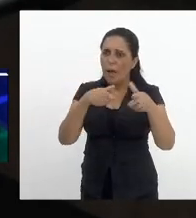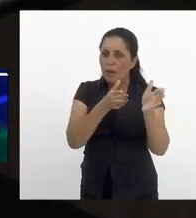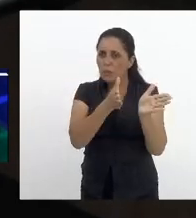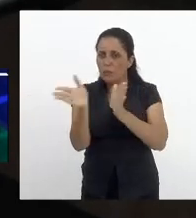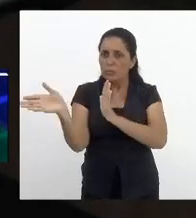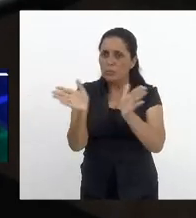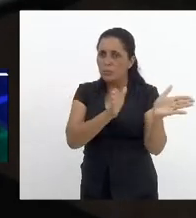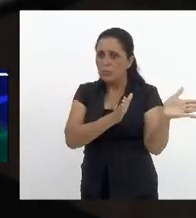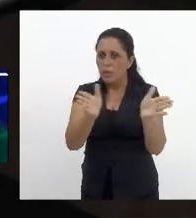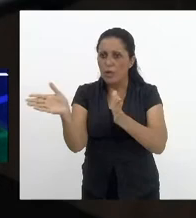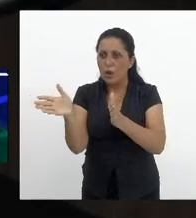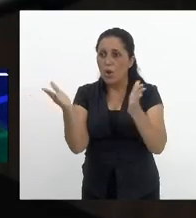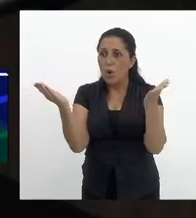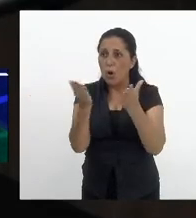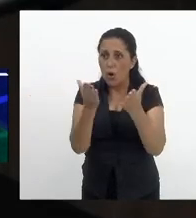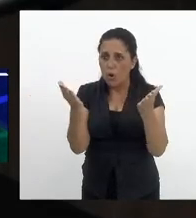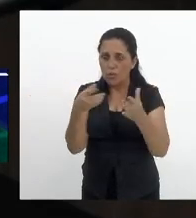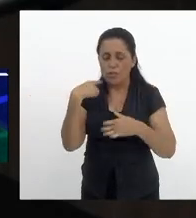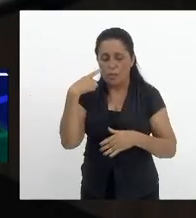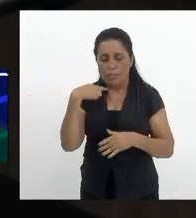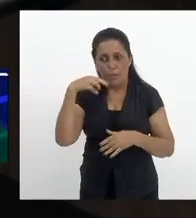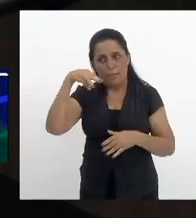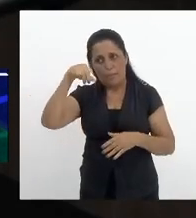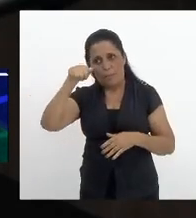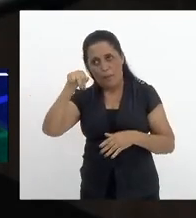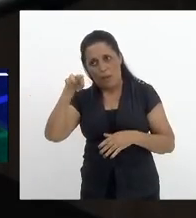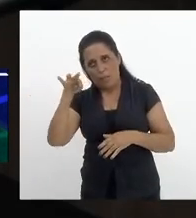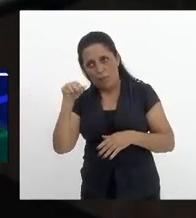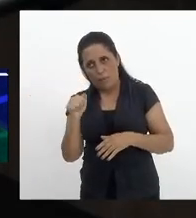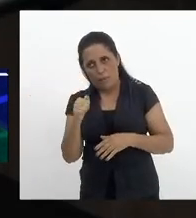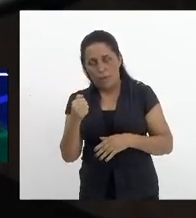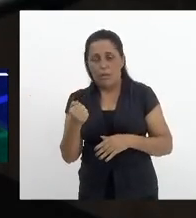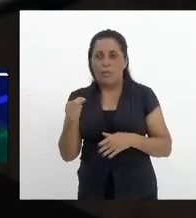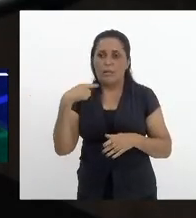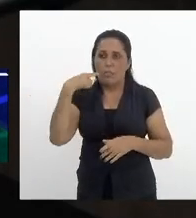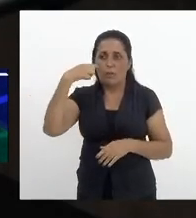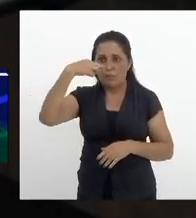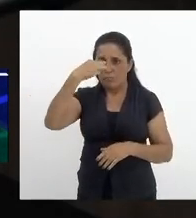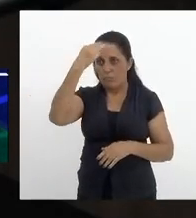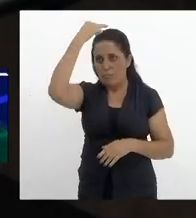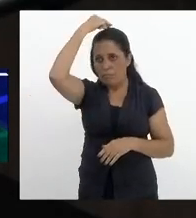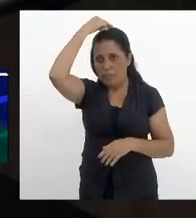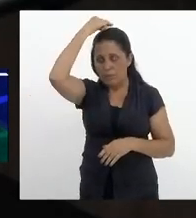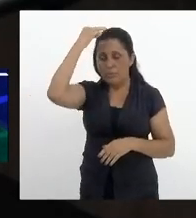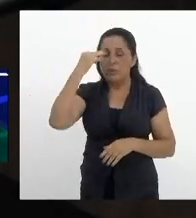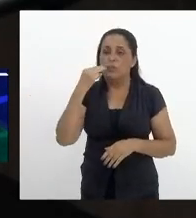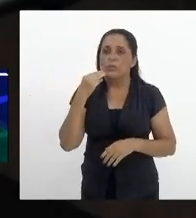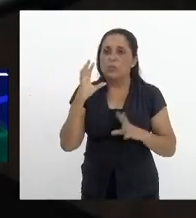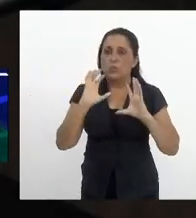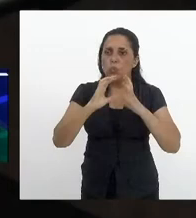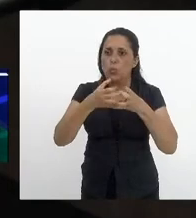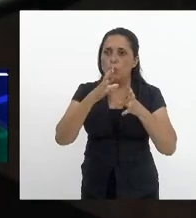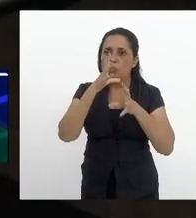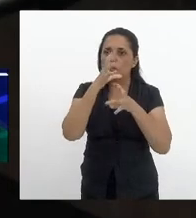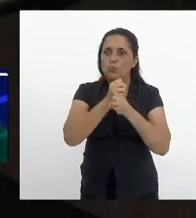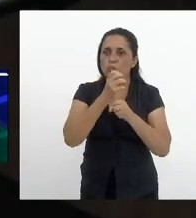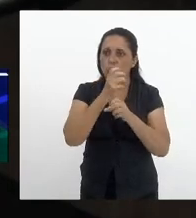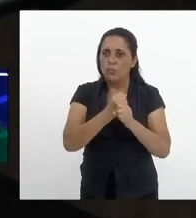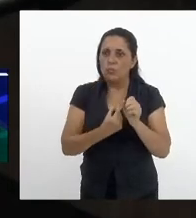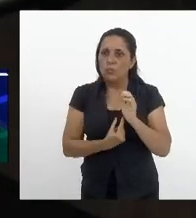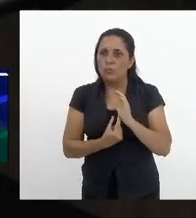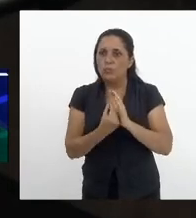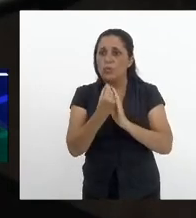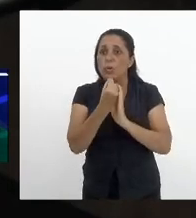Disponibilizei hoje, deputada Marta Rocha, deputado Márcio Pacheco, no grupo Tributação, o ofício com